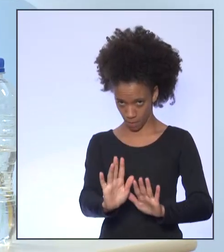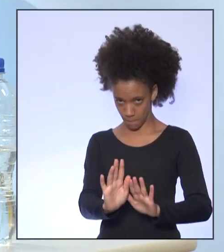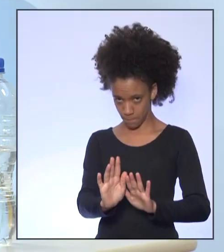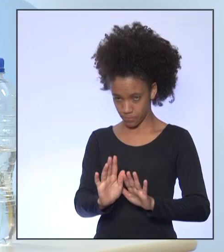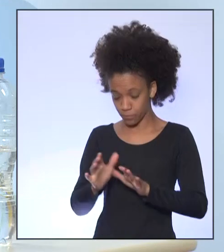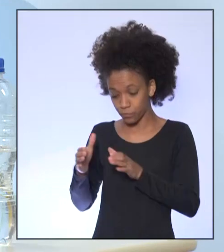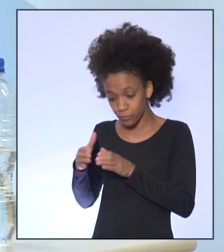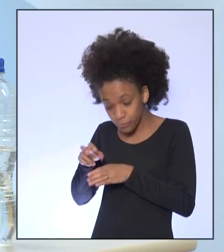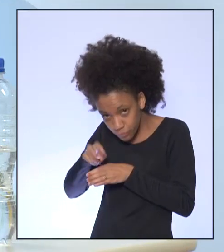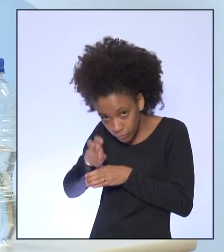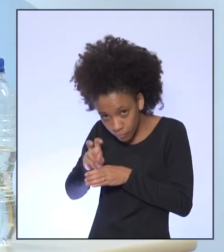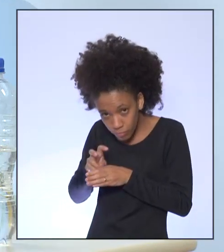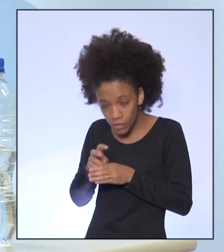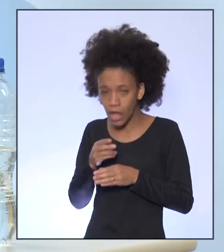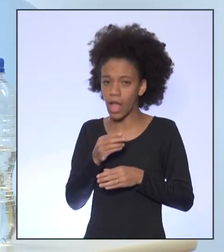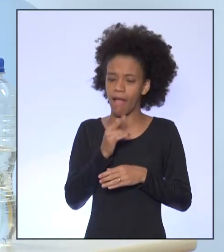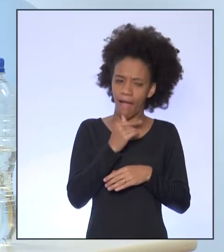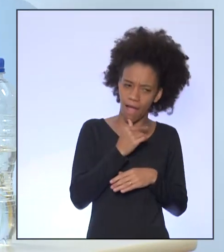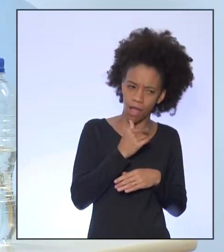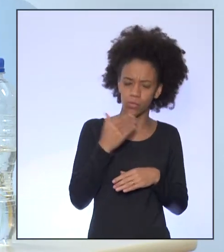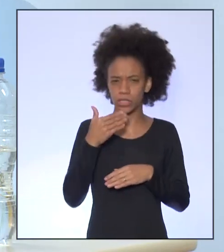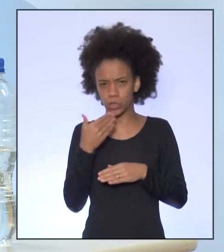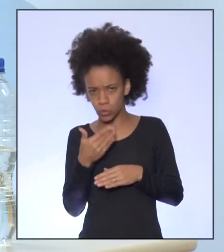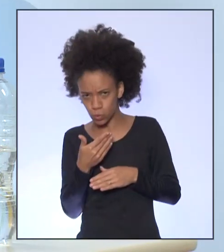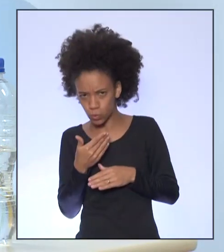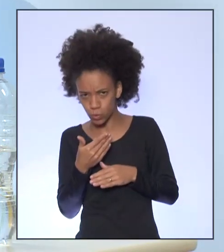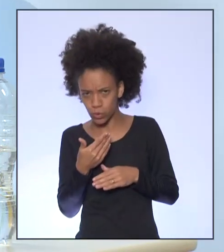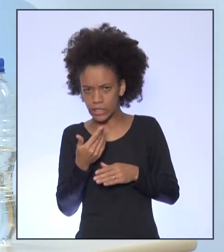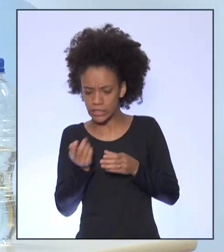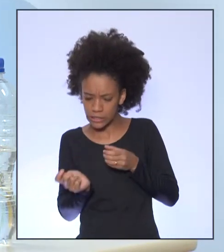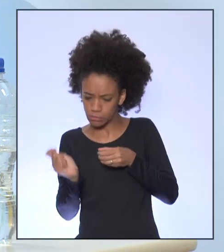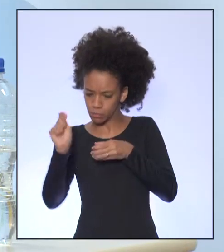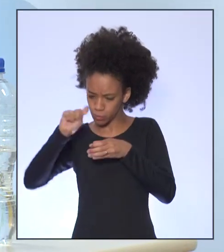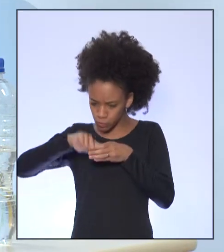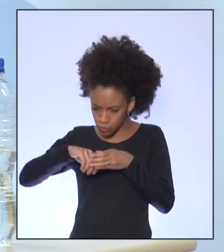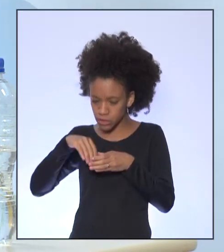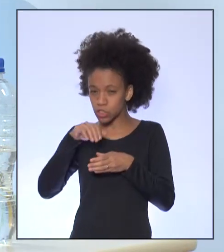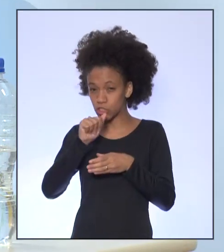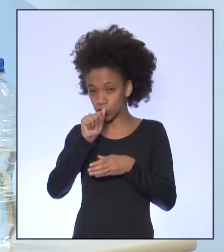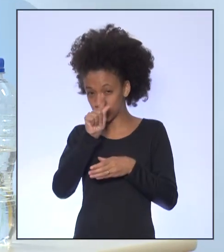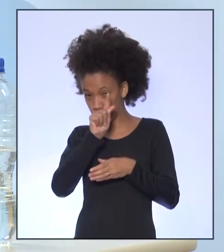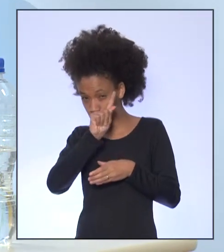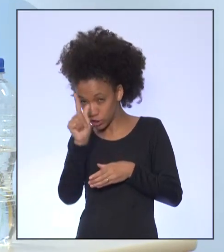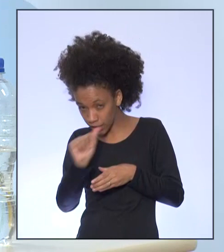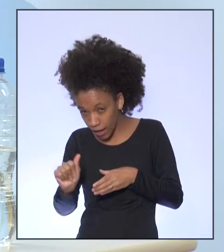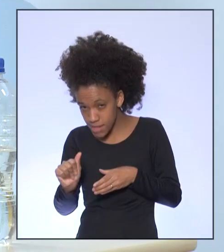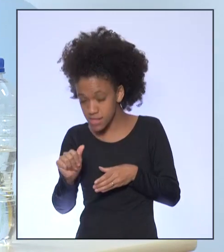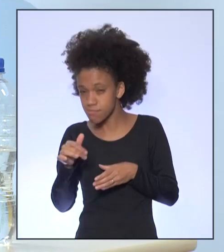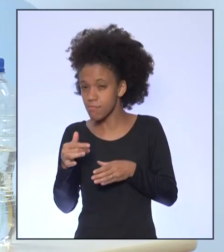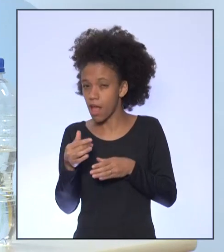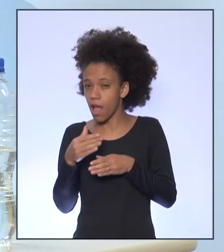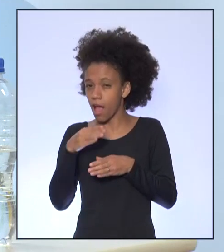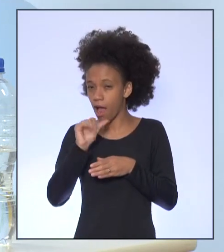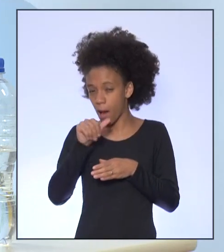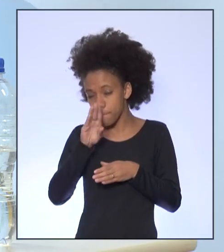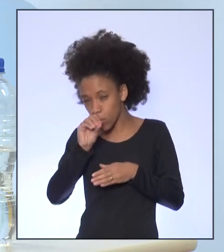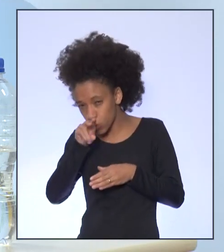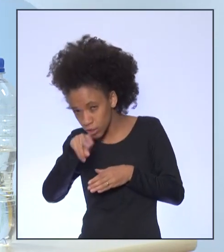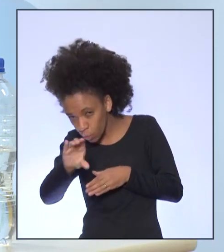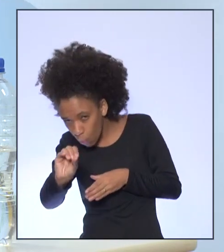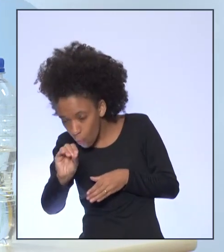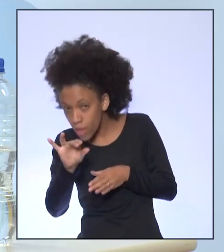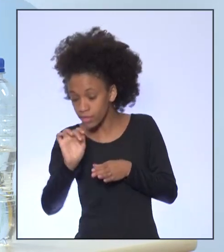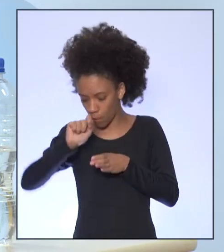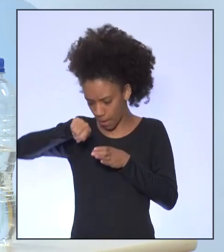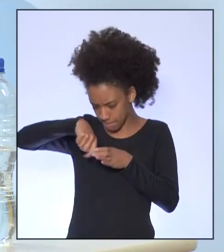formado praticamente por água e açúcar e é adicionado a quantidade de gás carbônico? Então, imagina, você tem ali na água